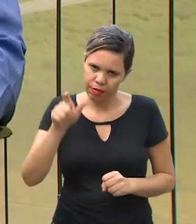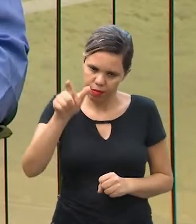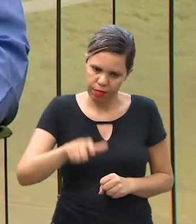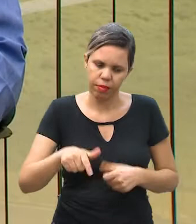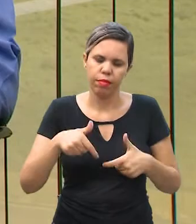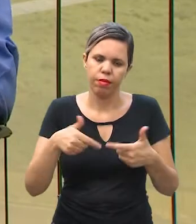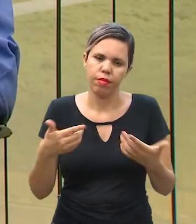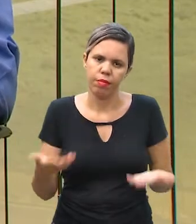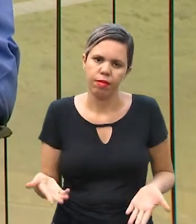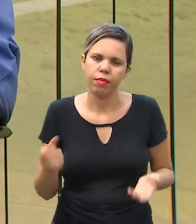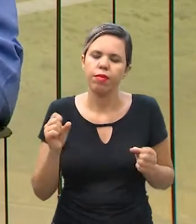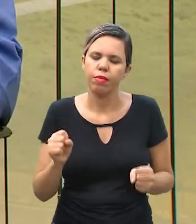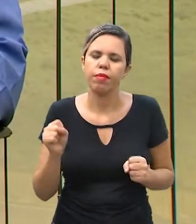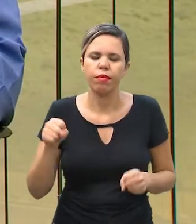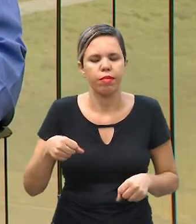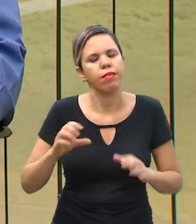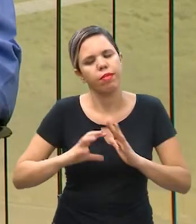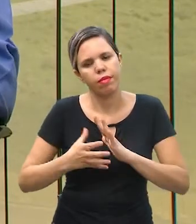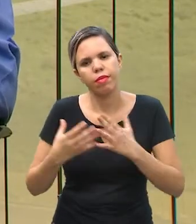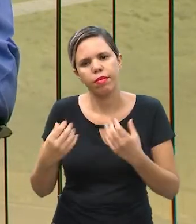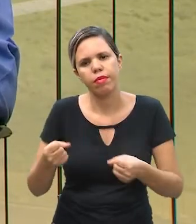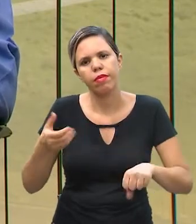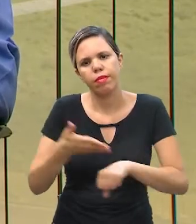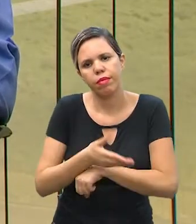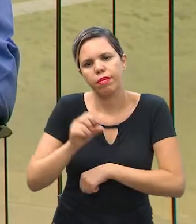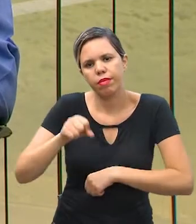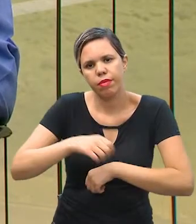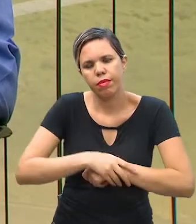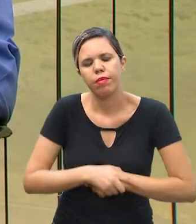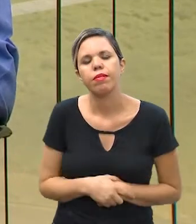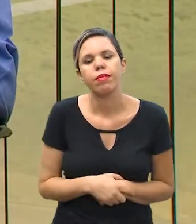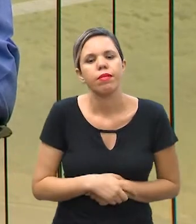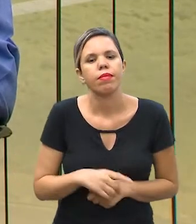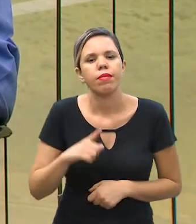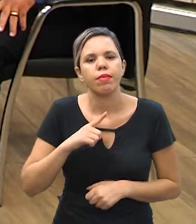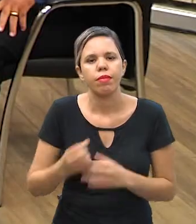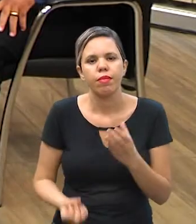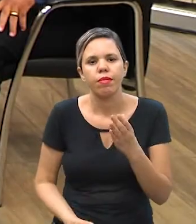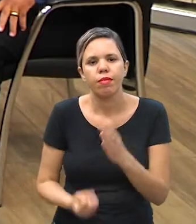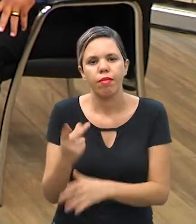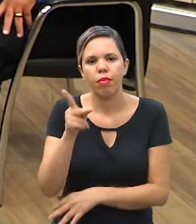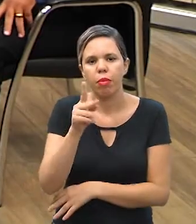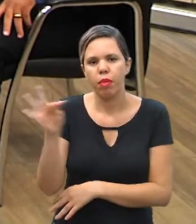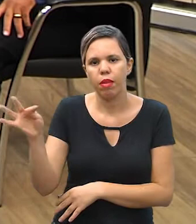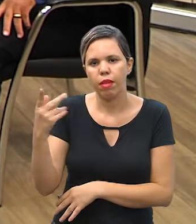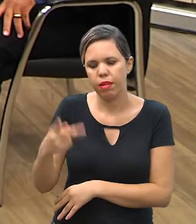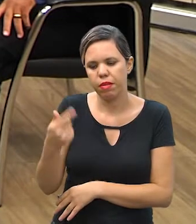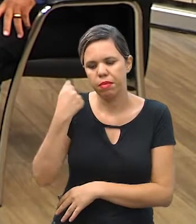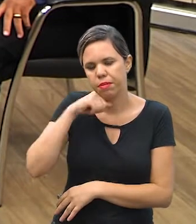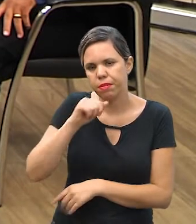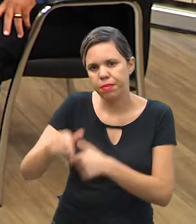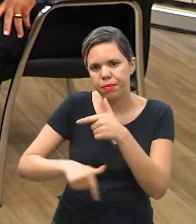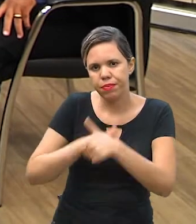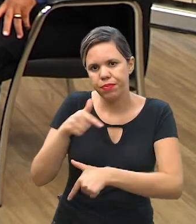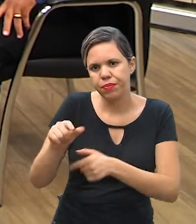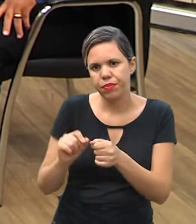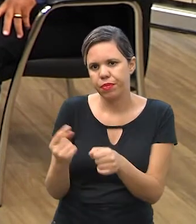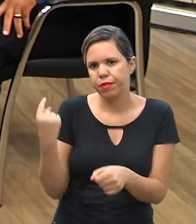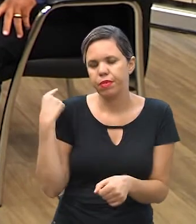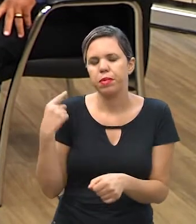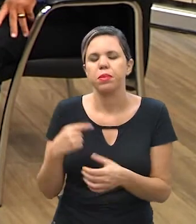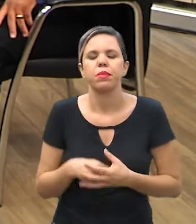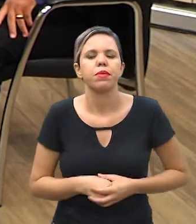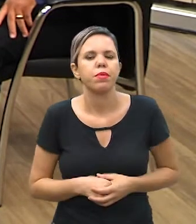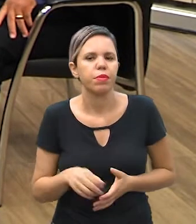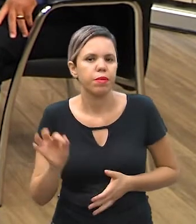é trabalhador, então você pode participar aqui sim. Então tem uma raiz no PT já da sua mãe, então, do trabalho que ela